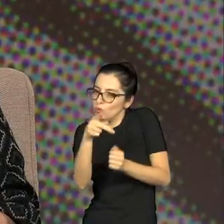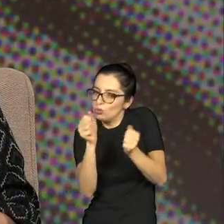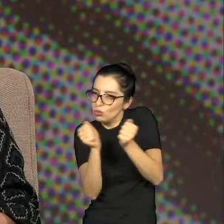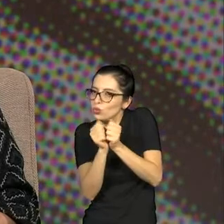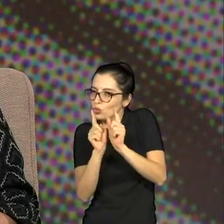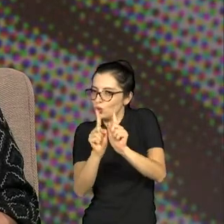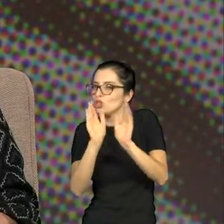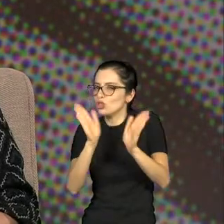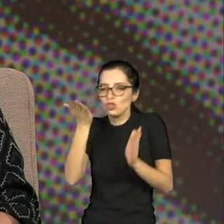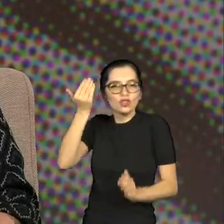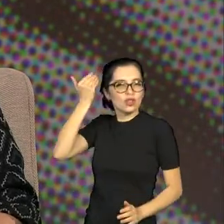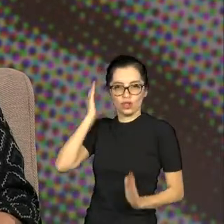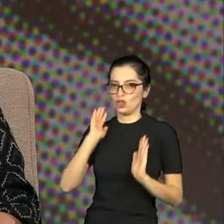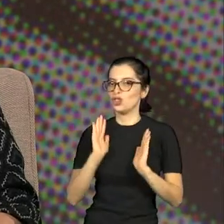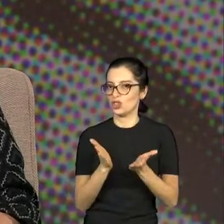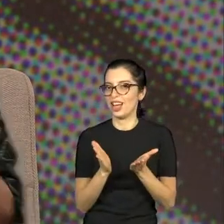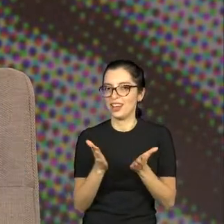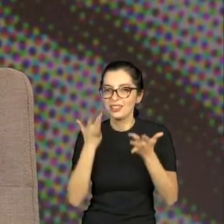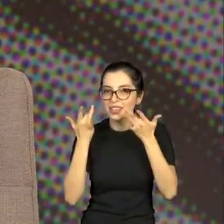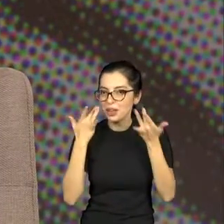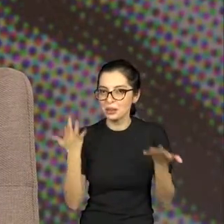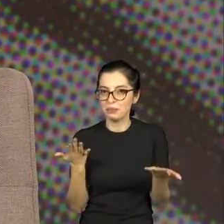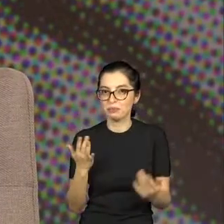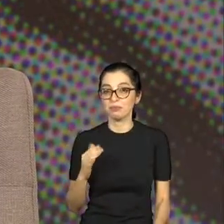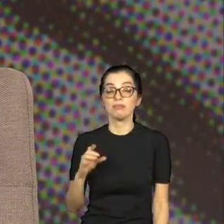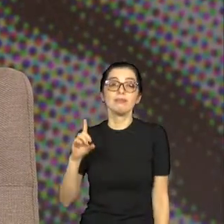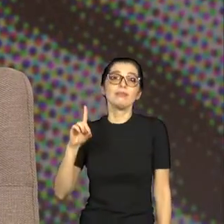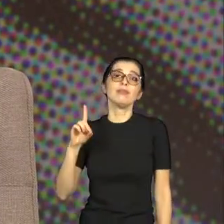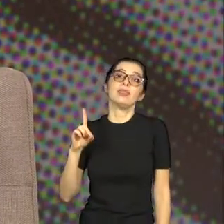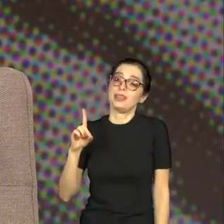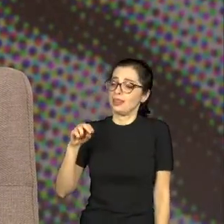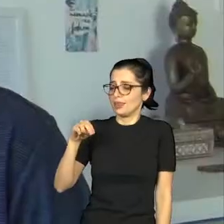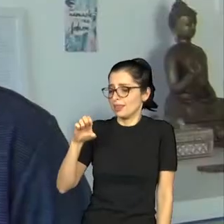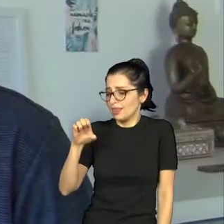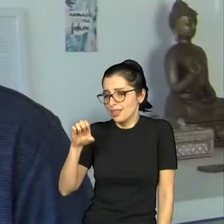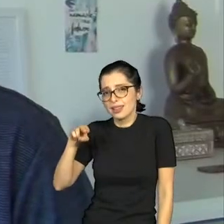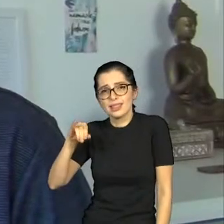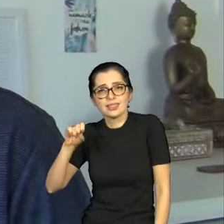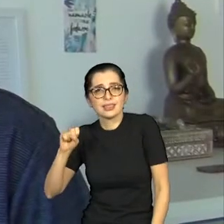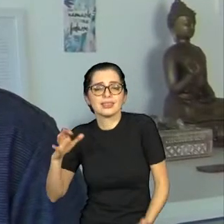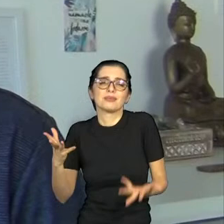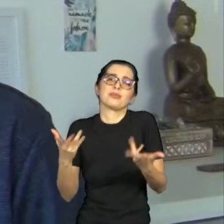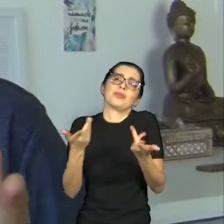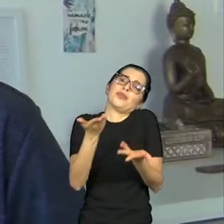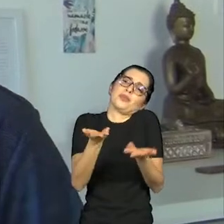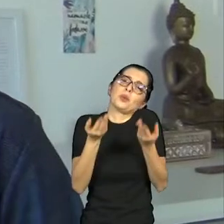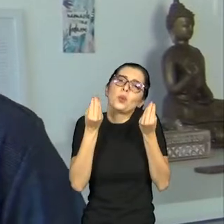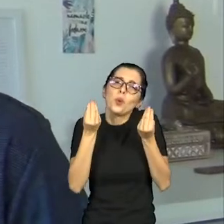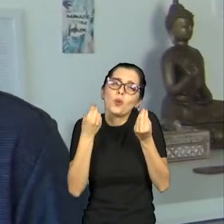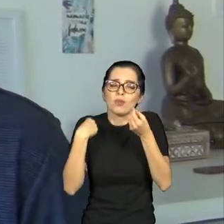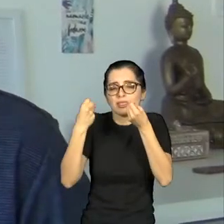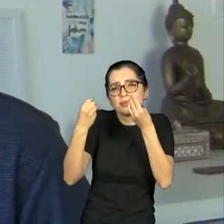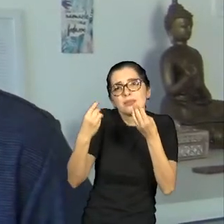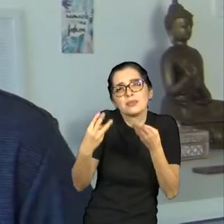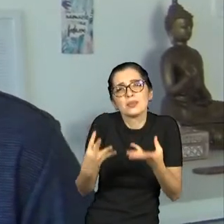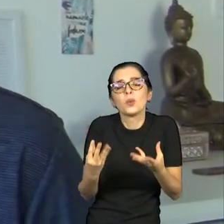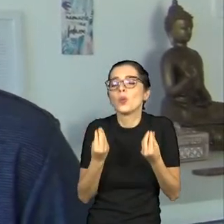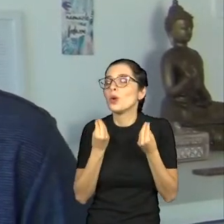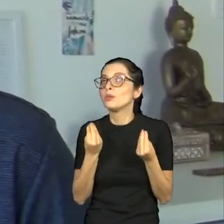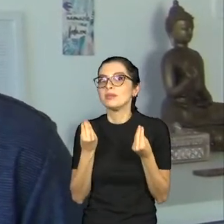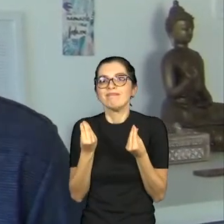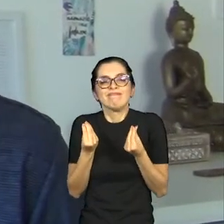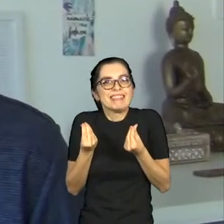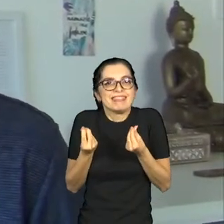você. Denise, como é que eu vou conseguir traduzir em palavra tanta coisa que eu